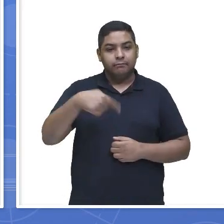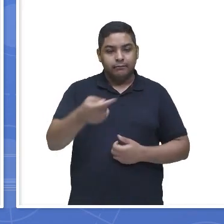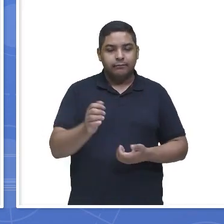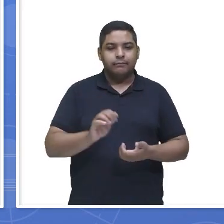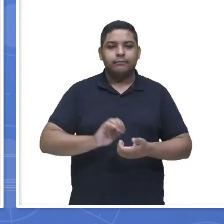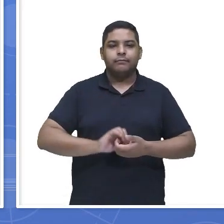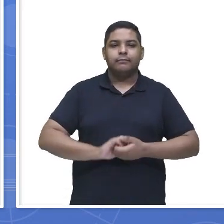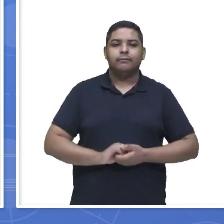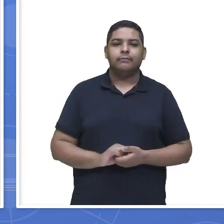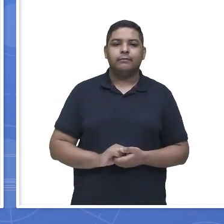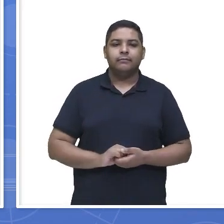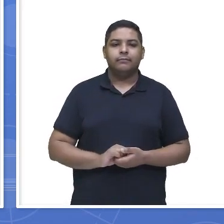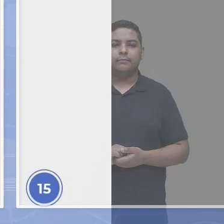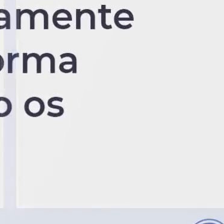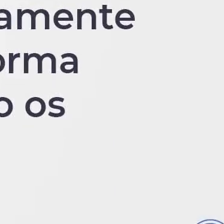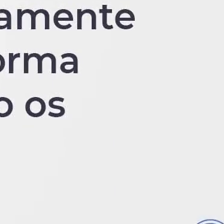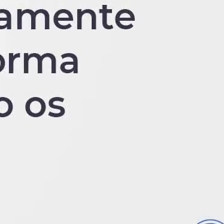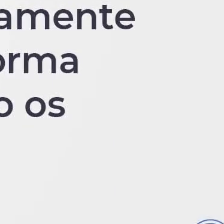mais!